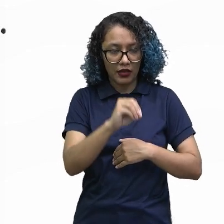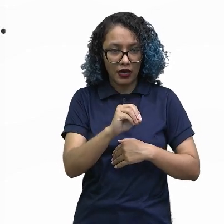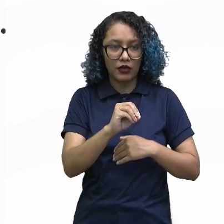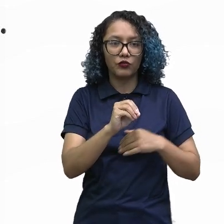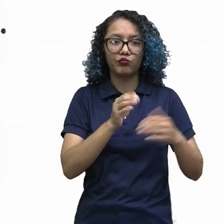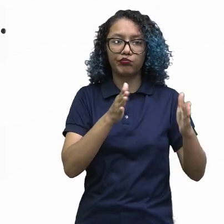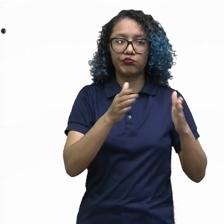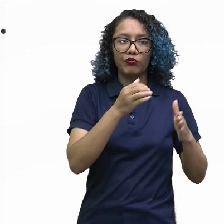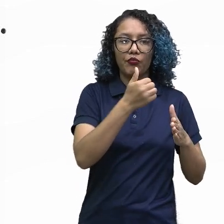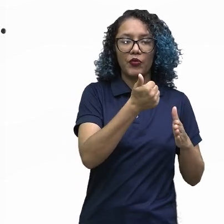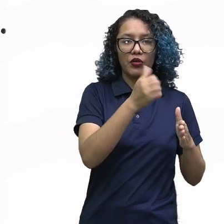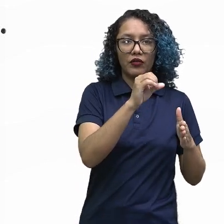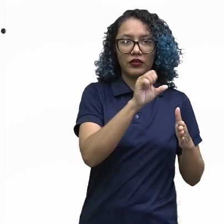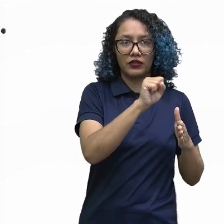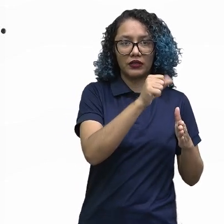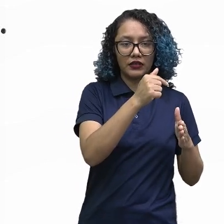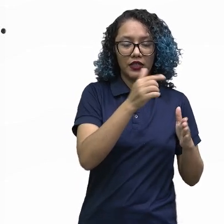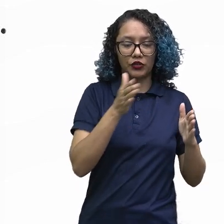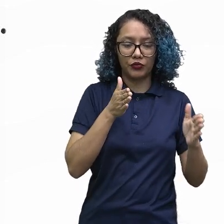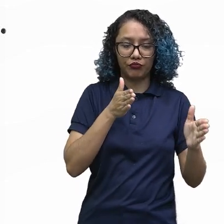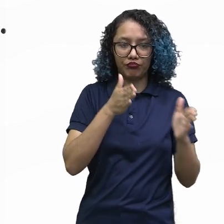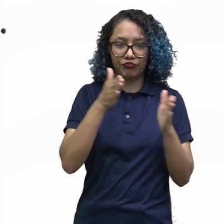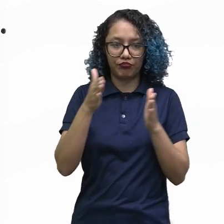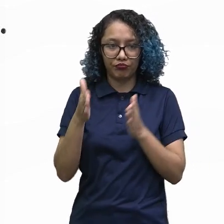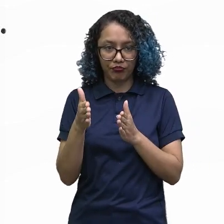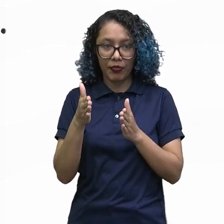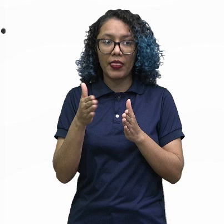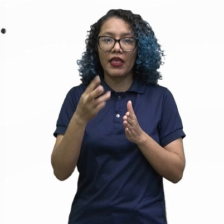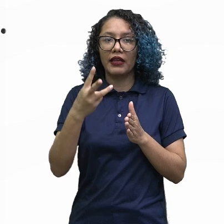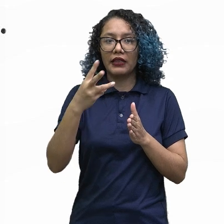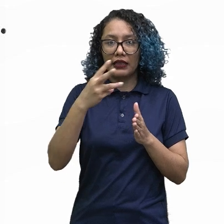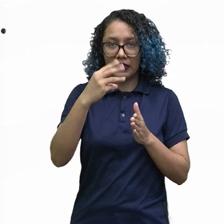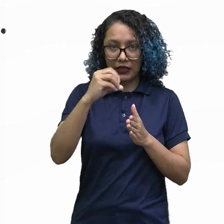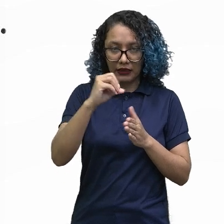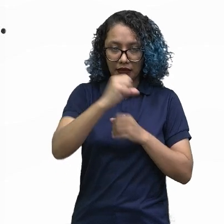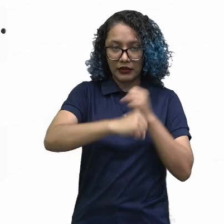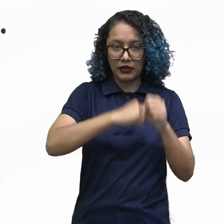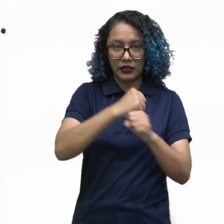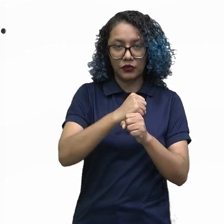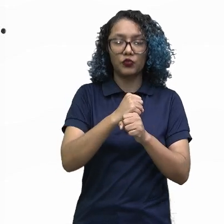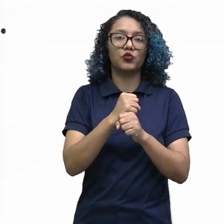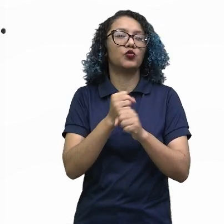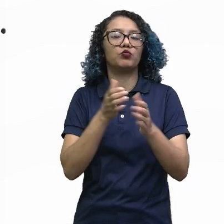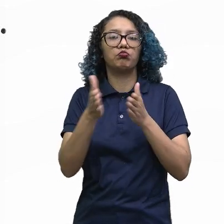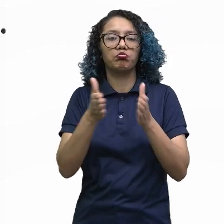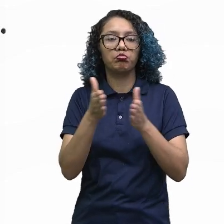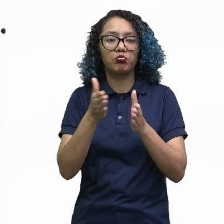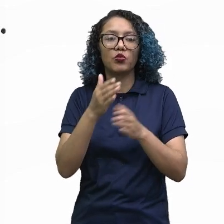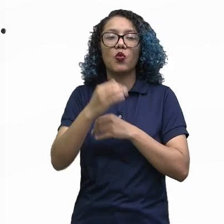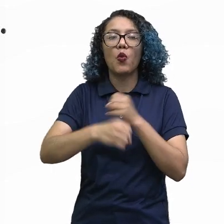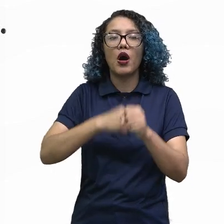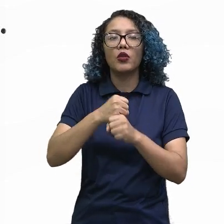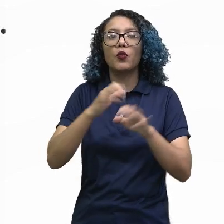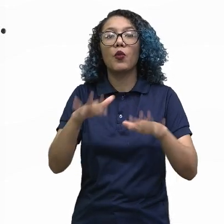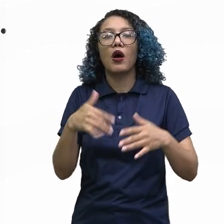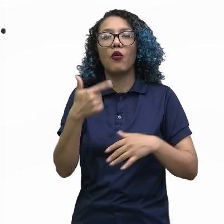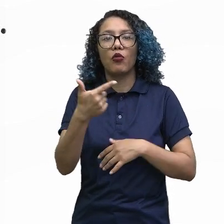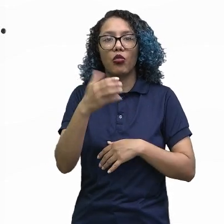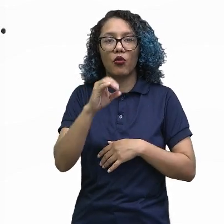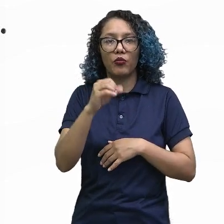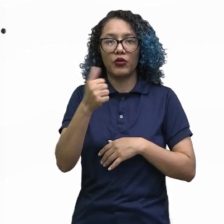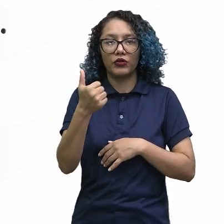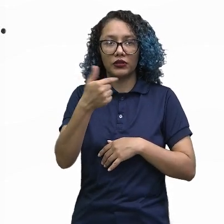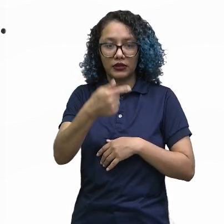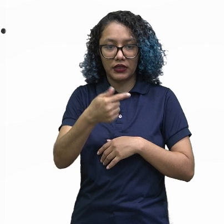1987, 30 anos depois, é 2017, não é mesmo? Então, o que vai acontecer em 2017? Nós vamos